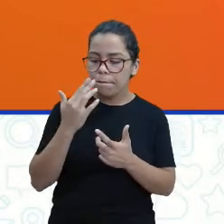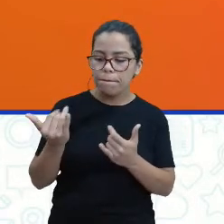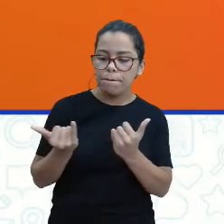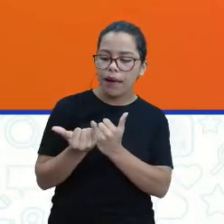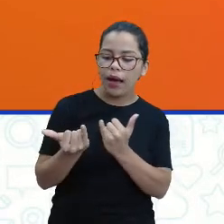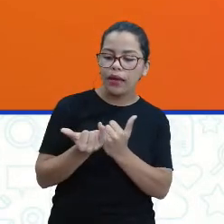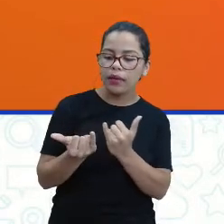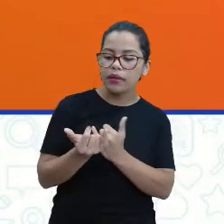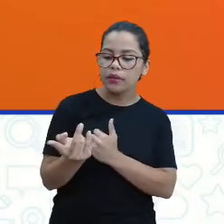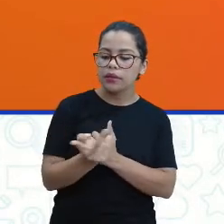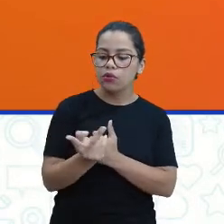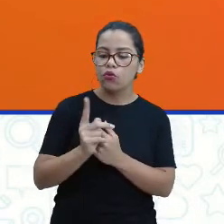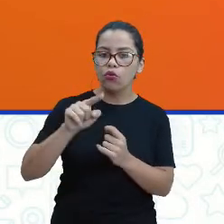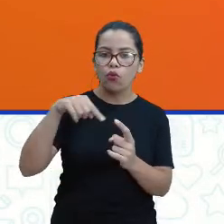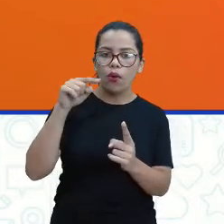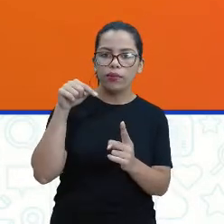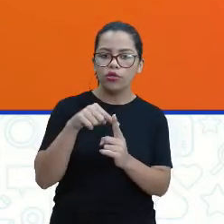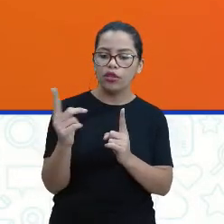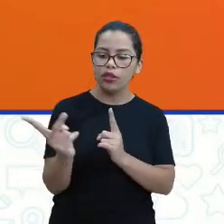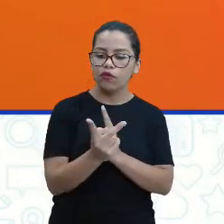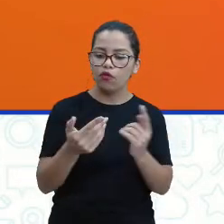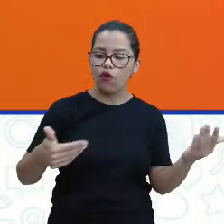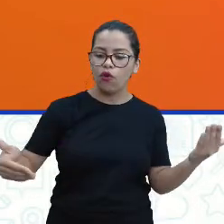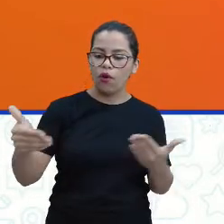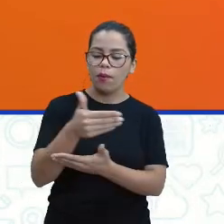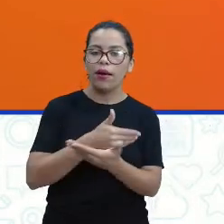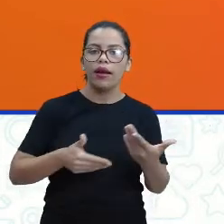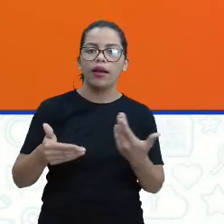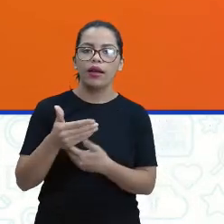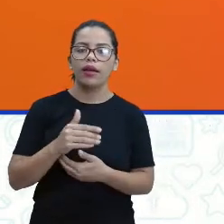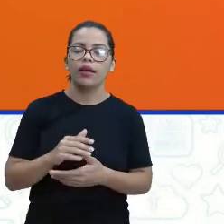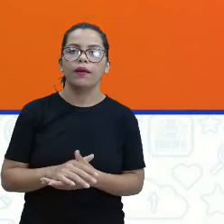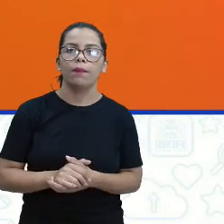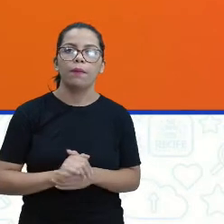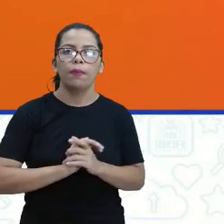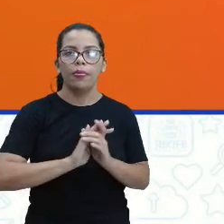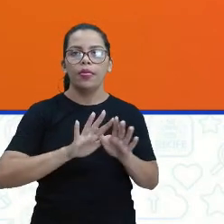objetivo. Eles compartilham. Agora, o